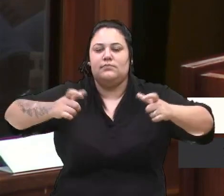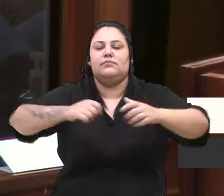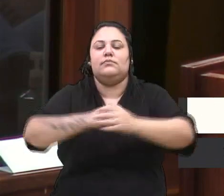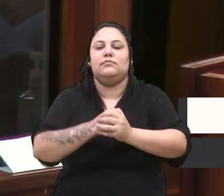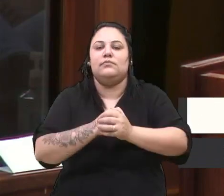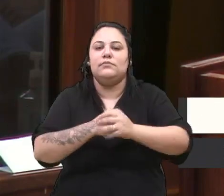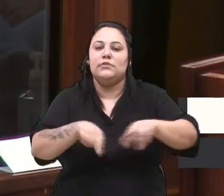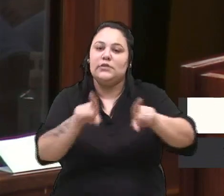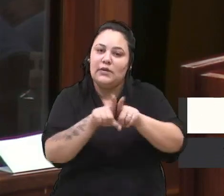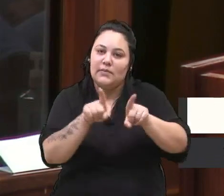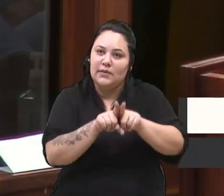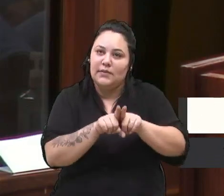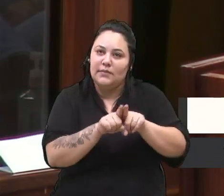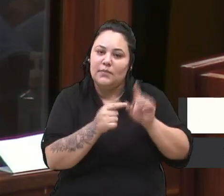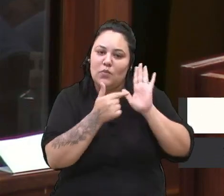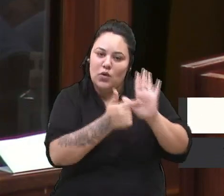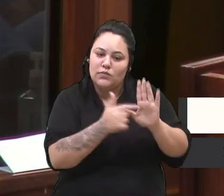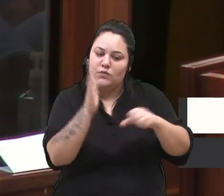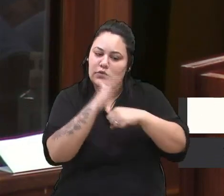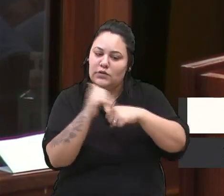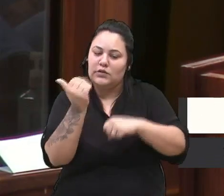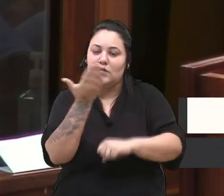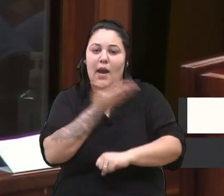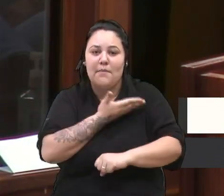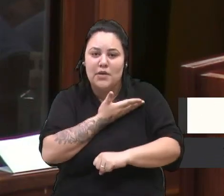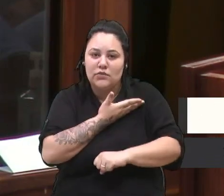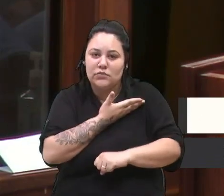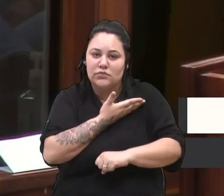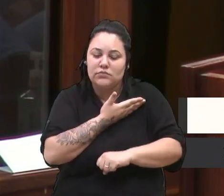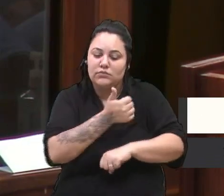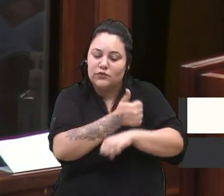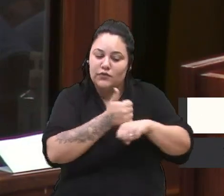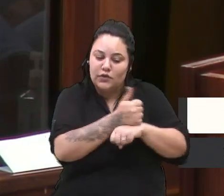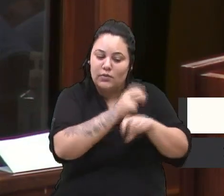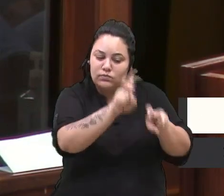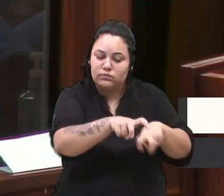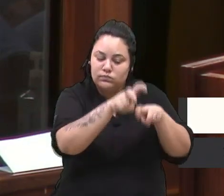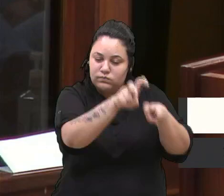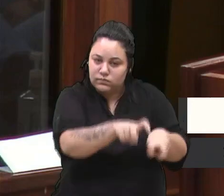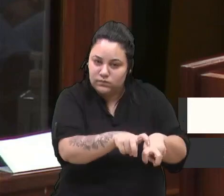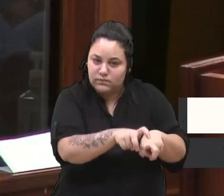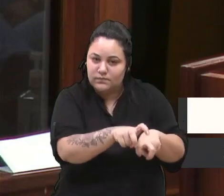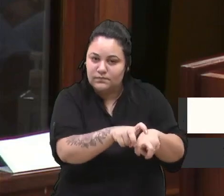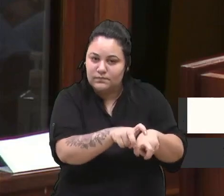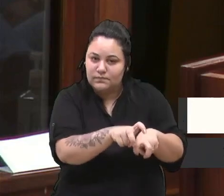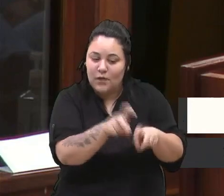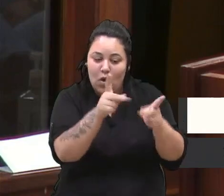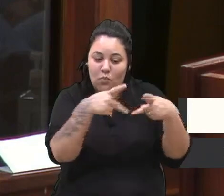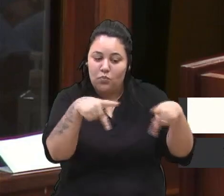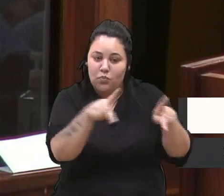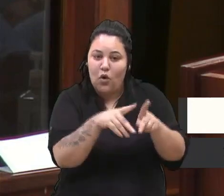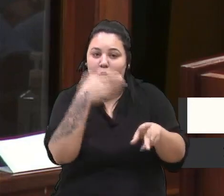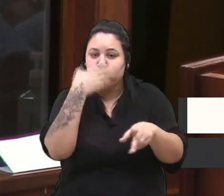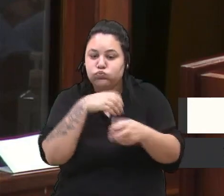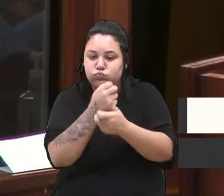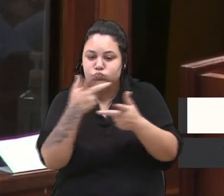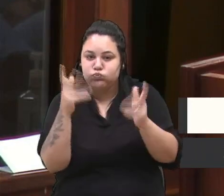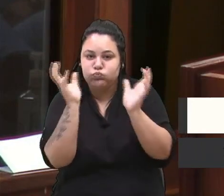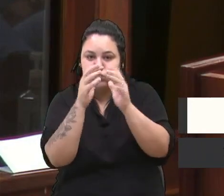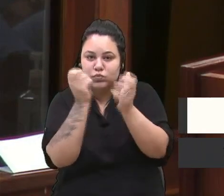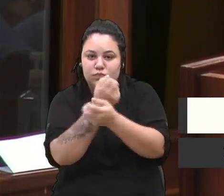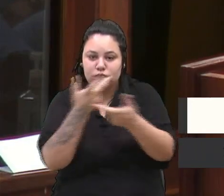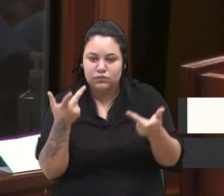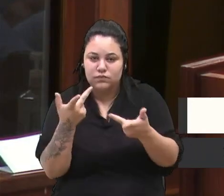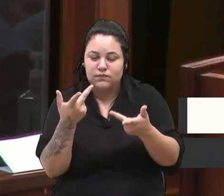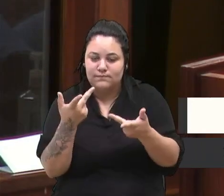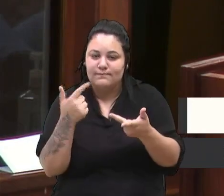senhoras e senhores, meus queridos amigos, produtores rurais, agricultores, o povo da fruticultura, né, que teme